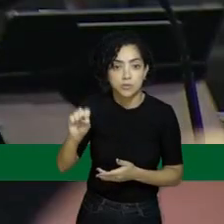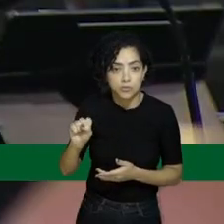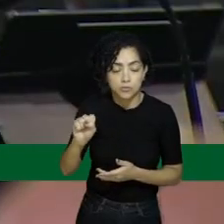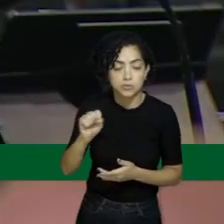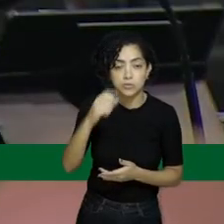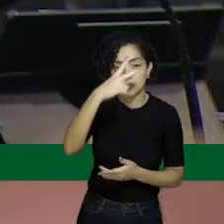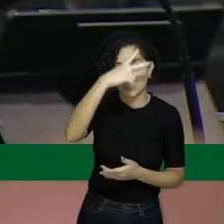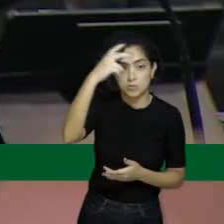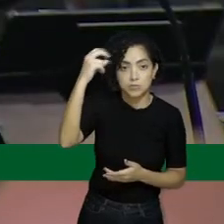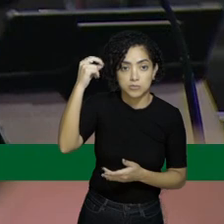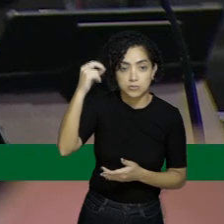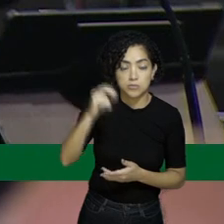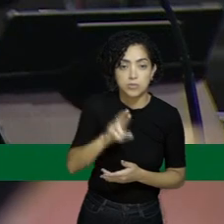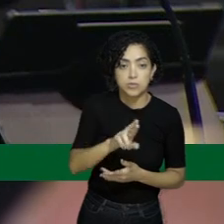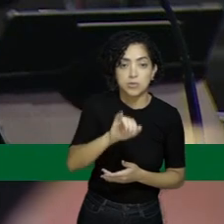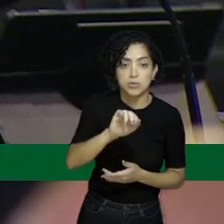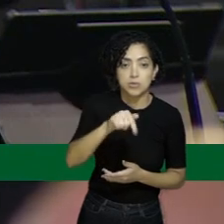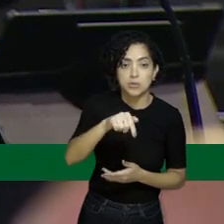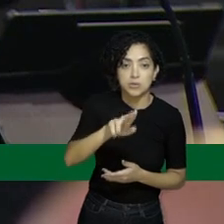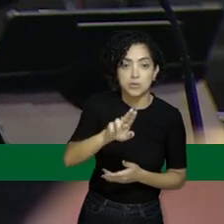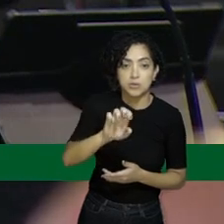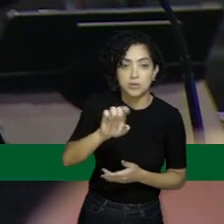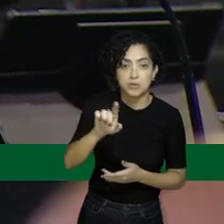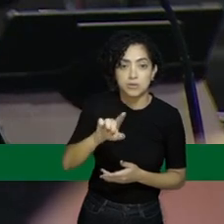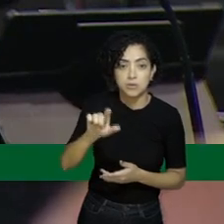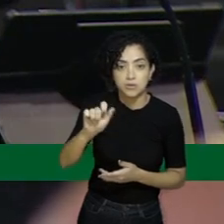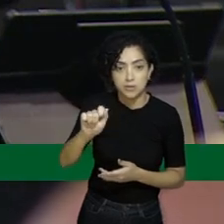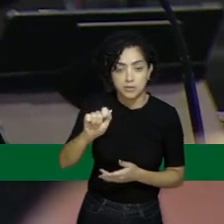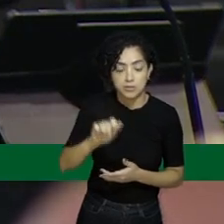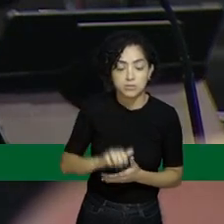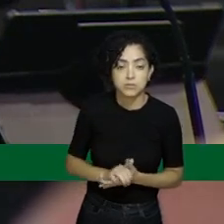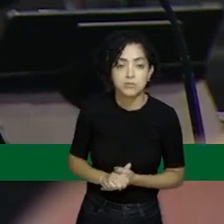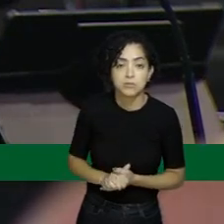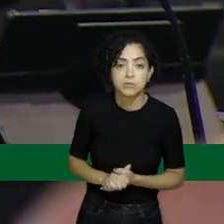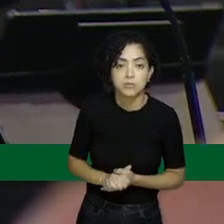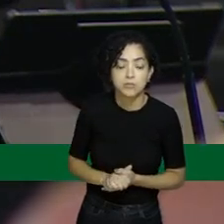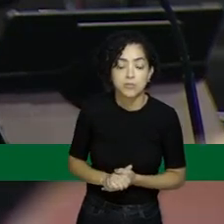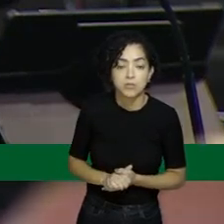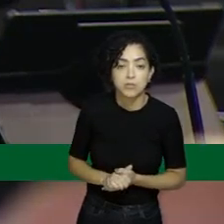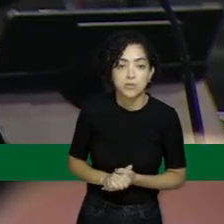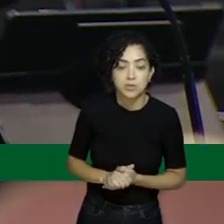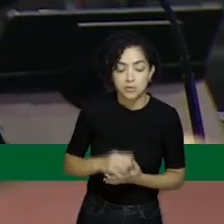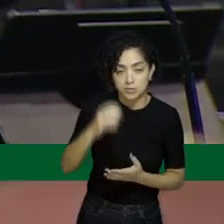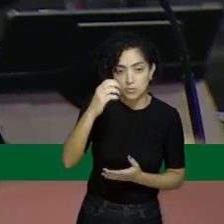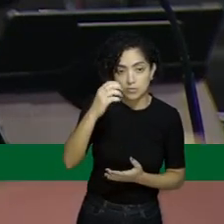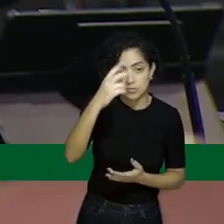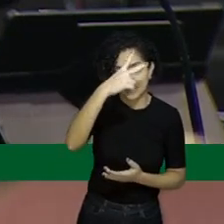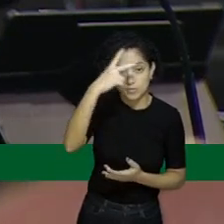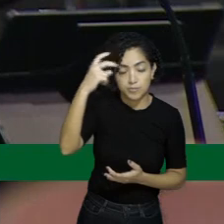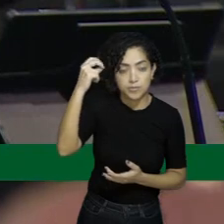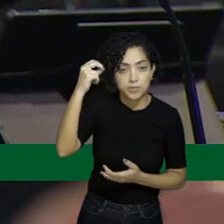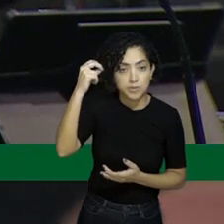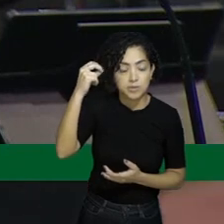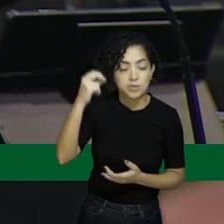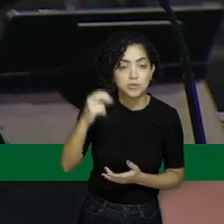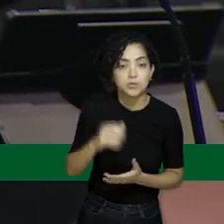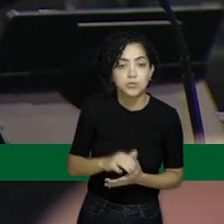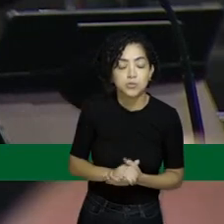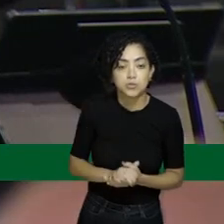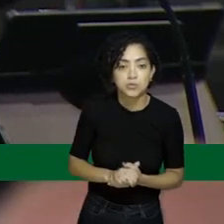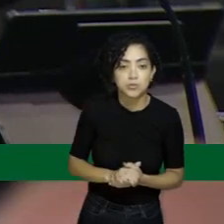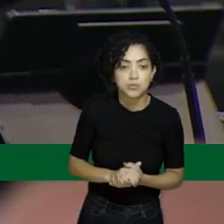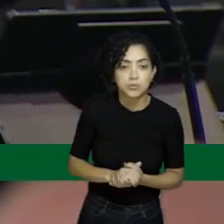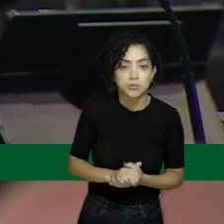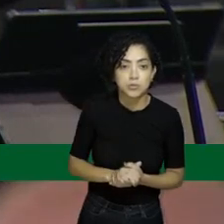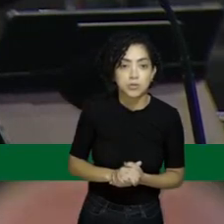do município de Riqueza, Leandro Alba. Excelentíssimo senhor prefeito em exercício do município de